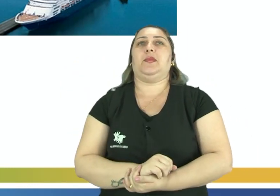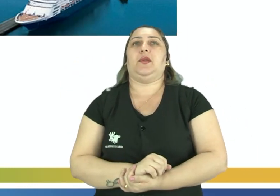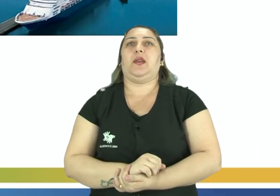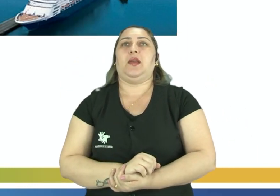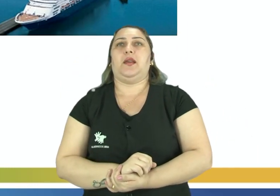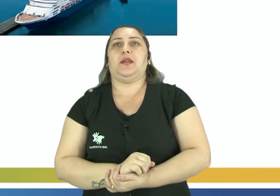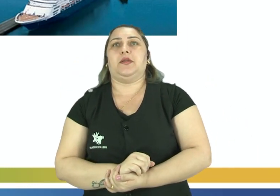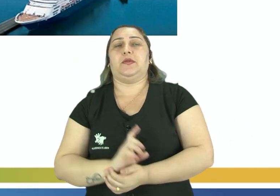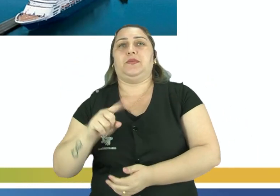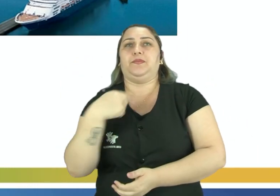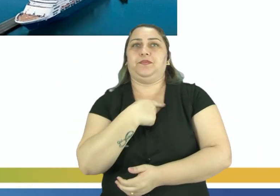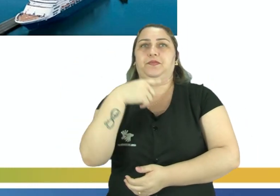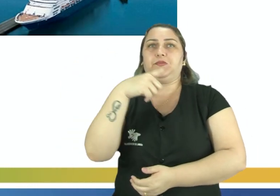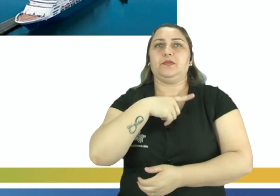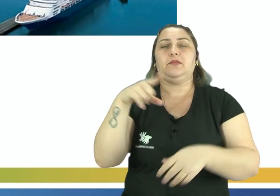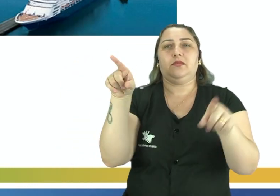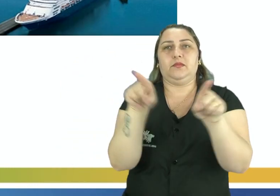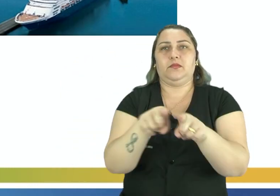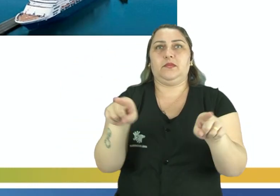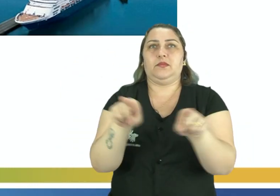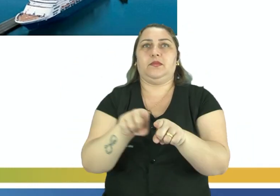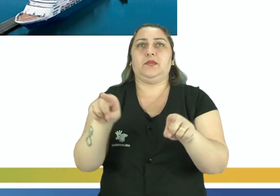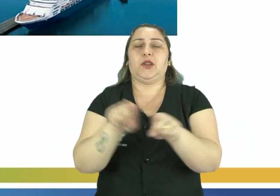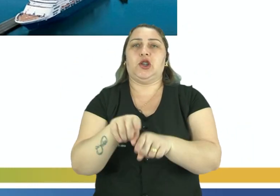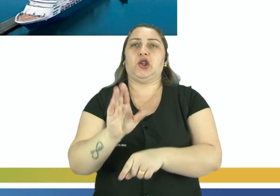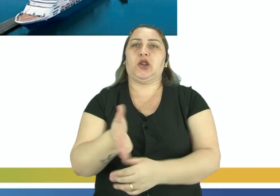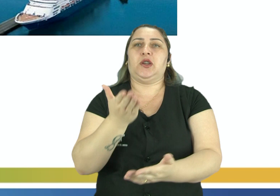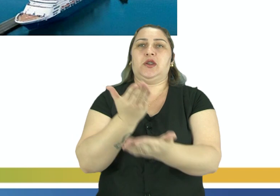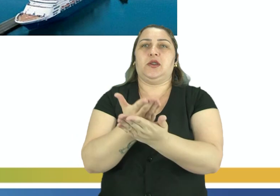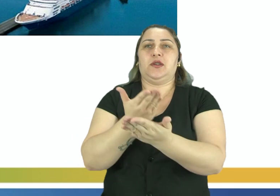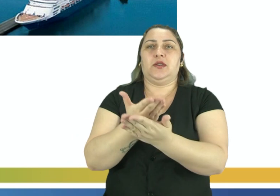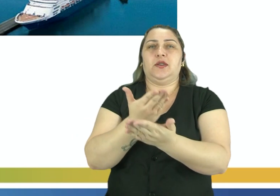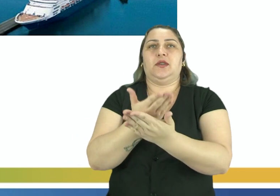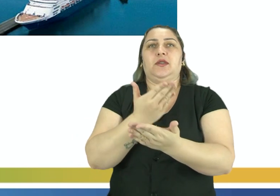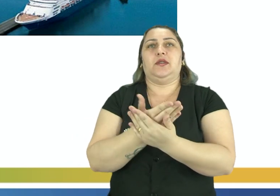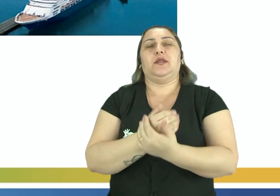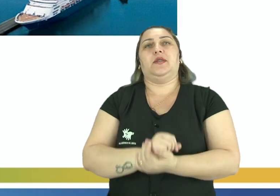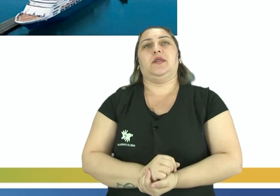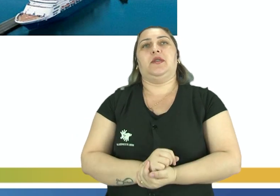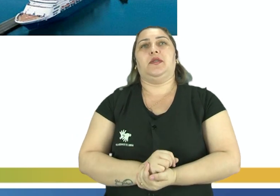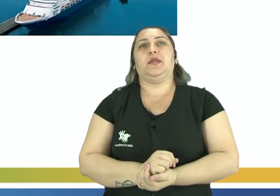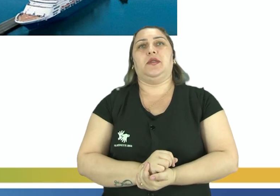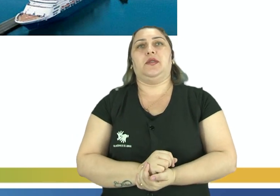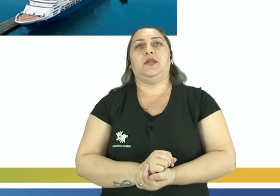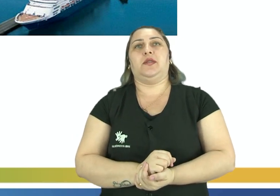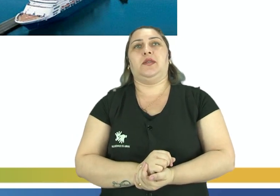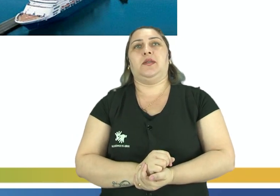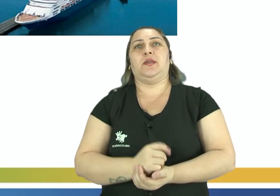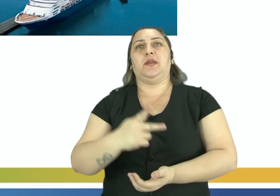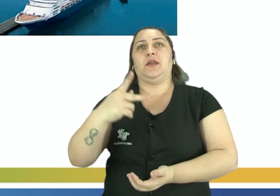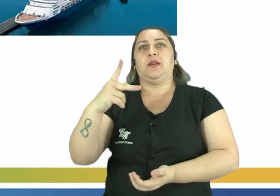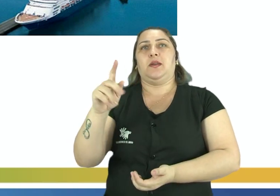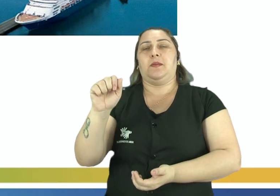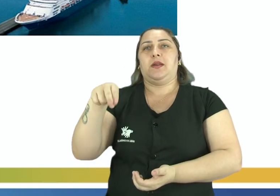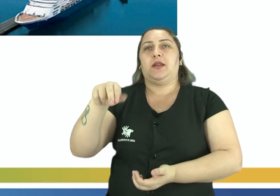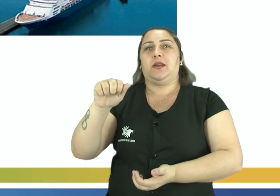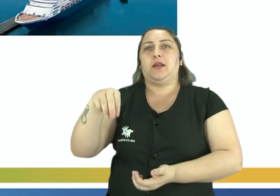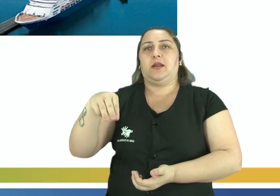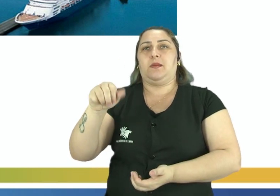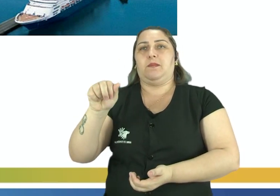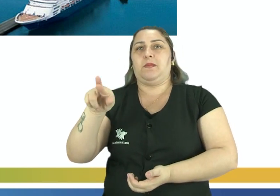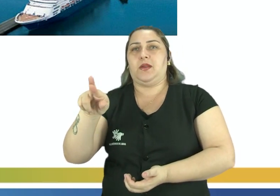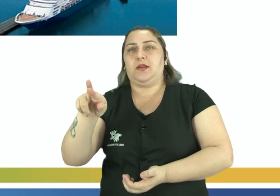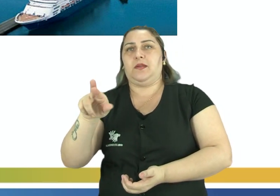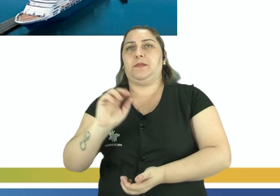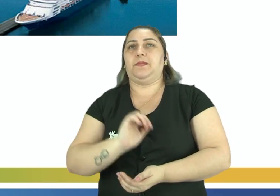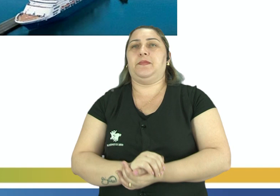E aí nós temos também, para quem já estudou sobre isso, a questão do Panamá, do Canal do